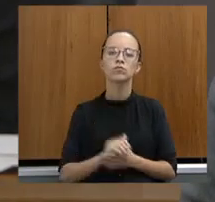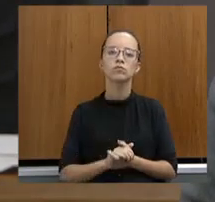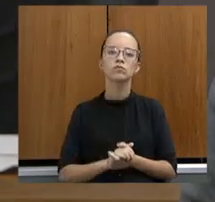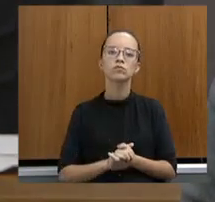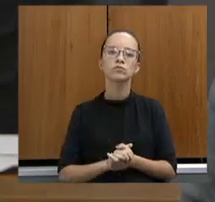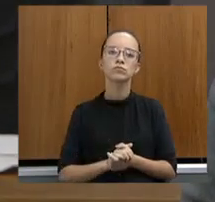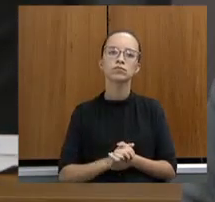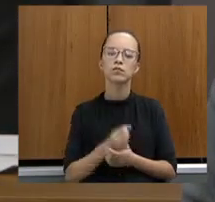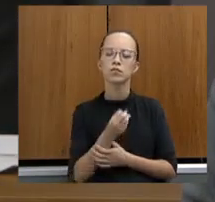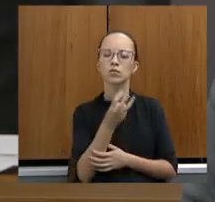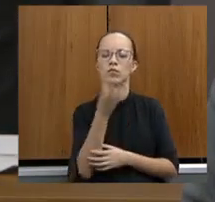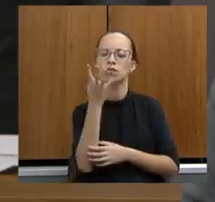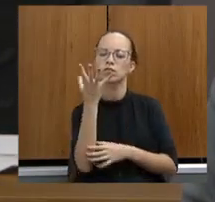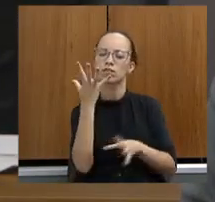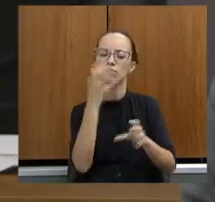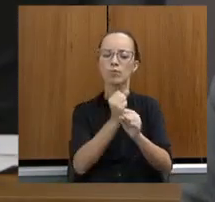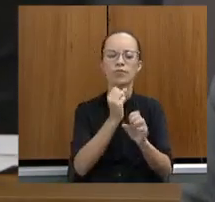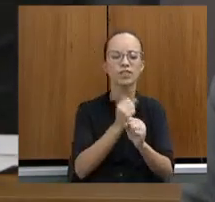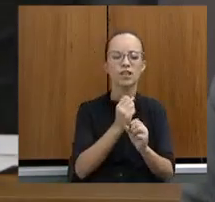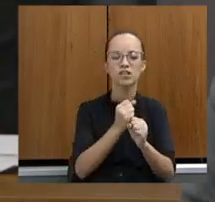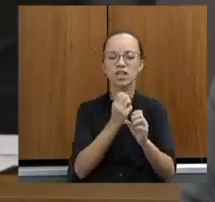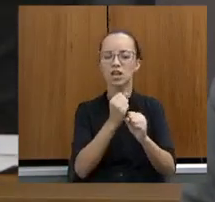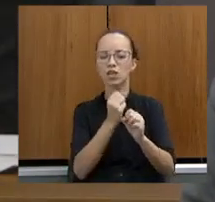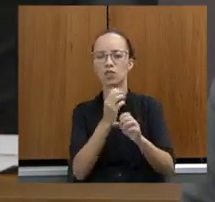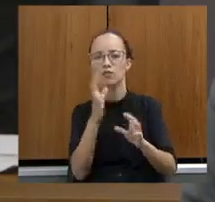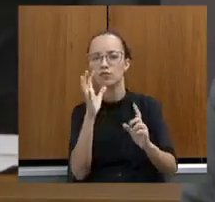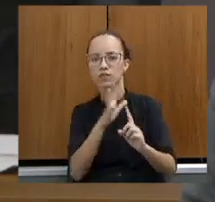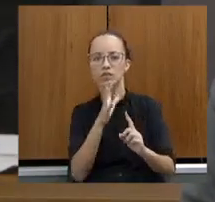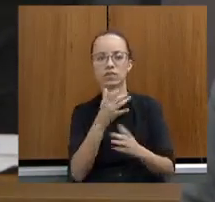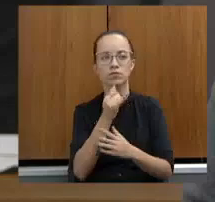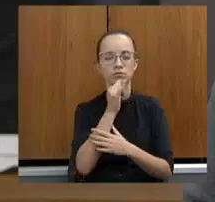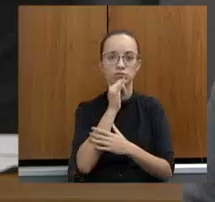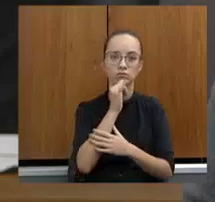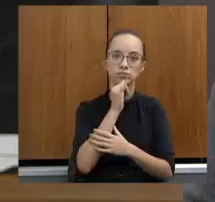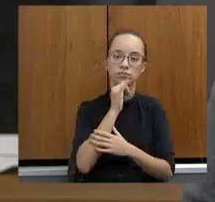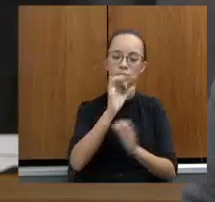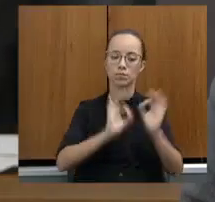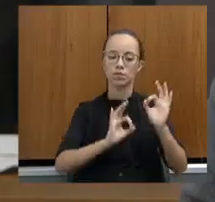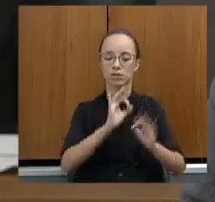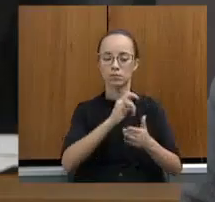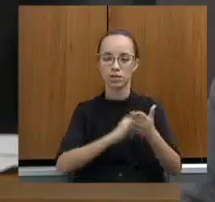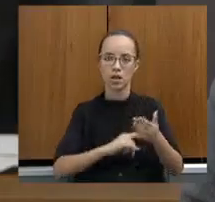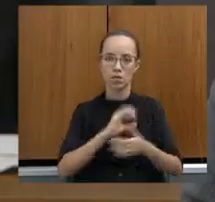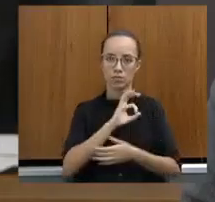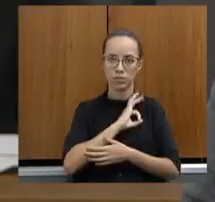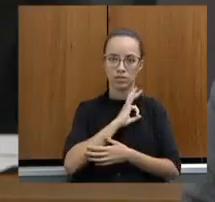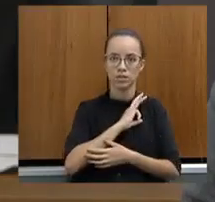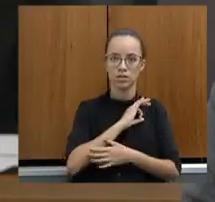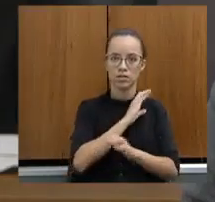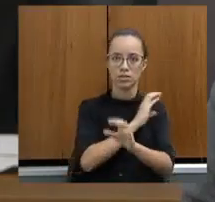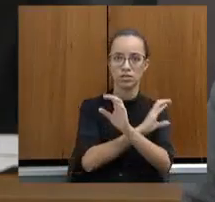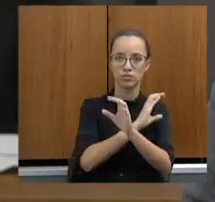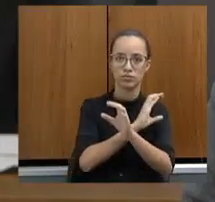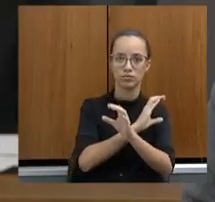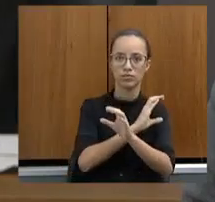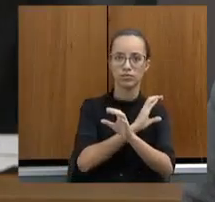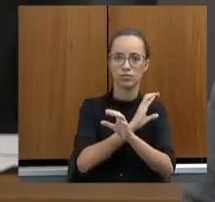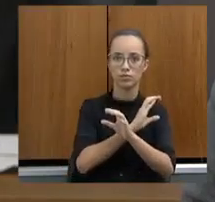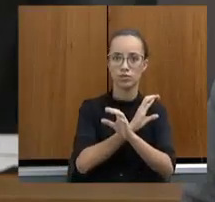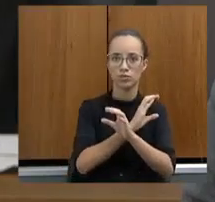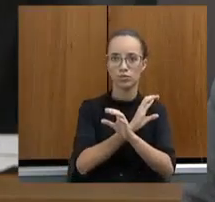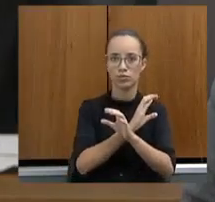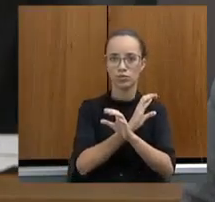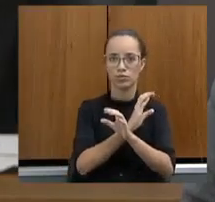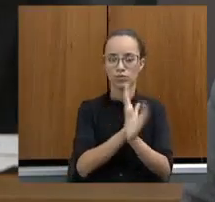quantitativo financeiro dela então você pode eventualmente num planejamento da Polícia Civil trazer um quantitativo maior